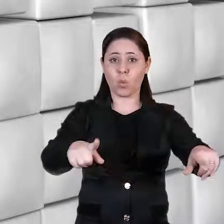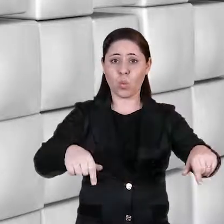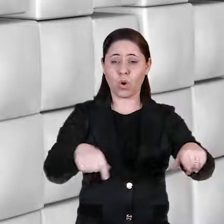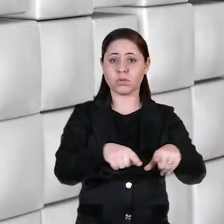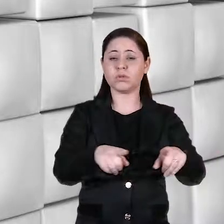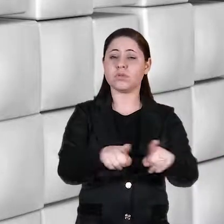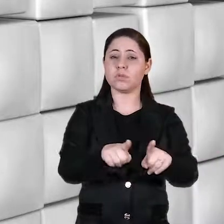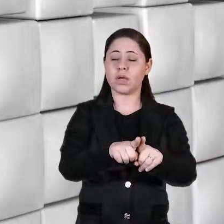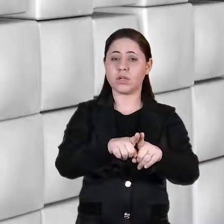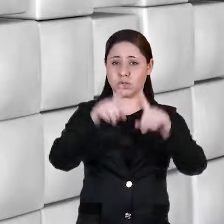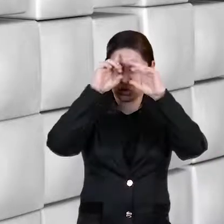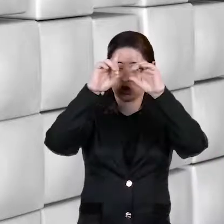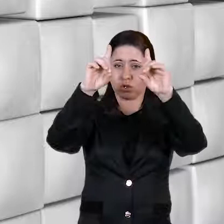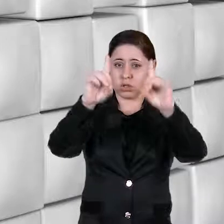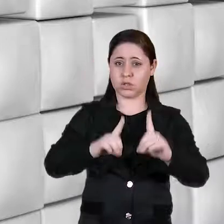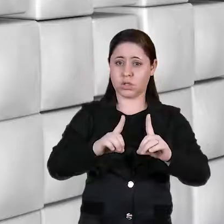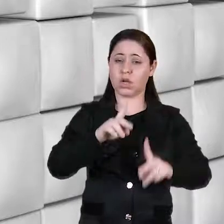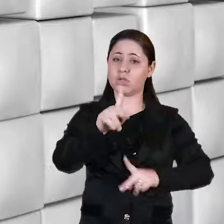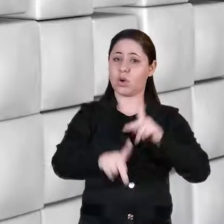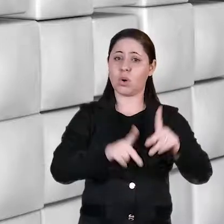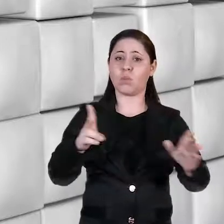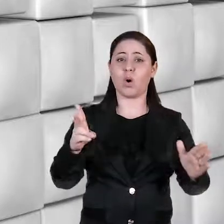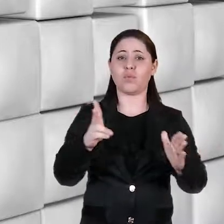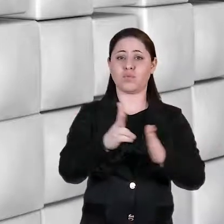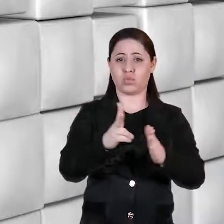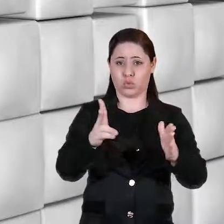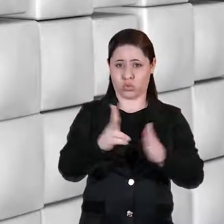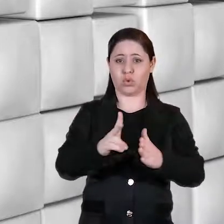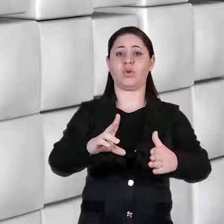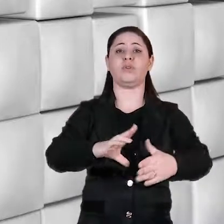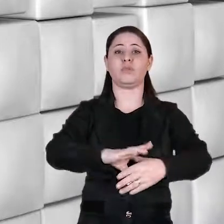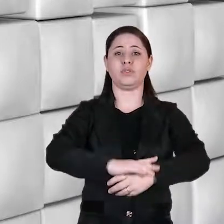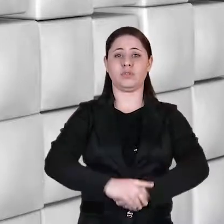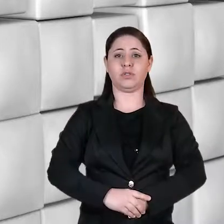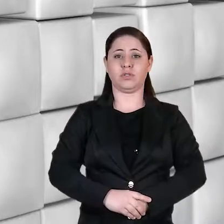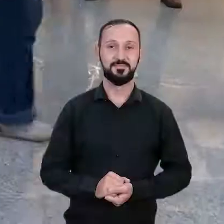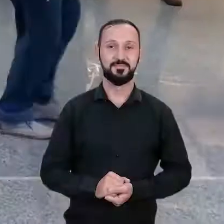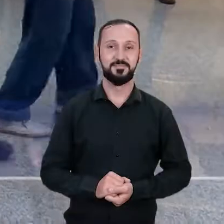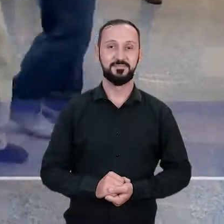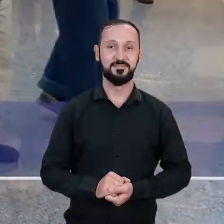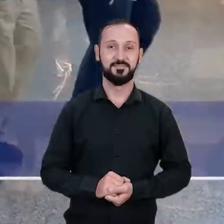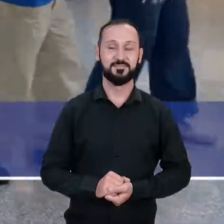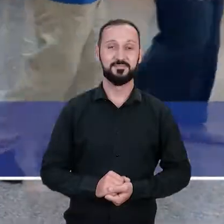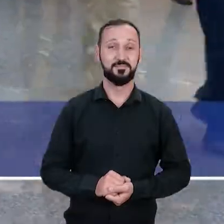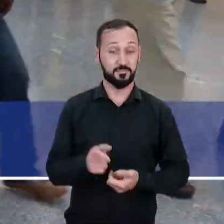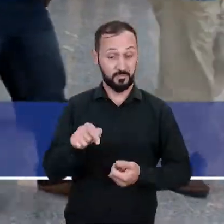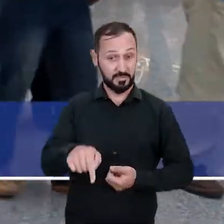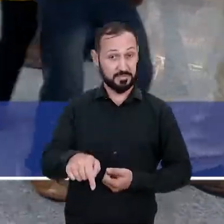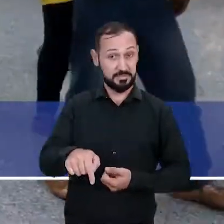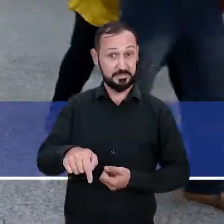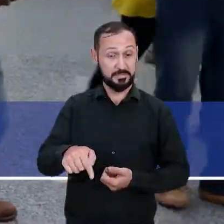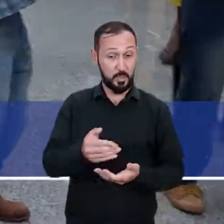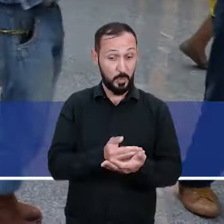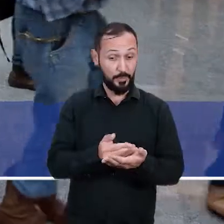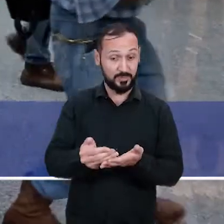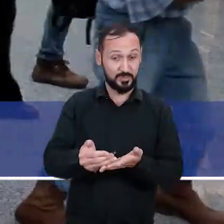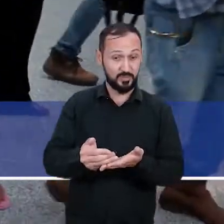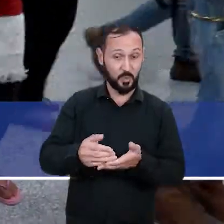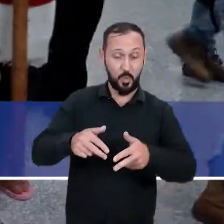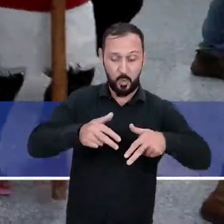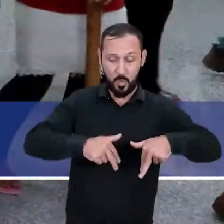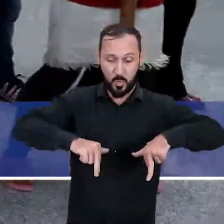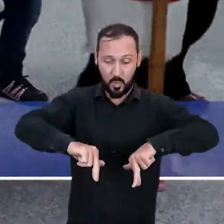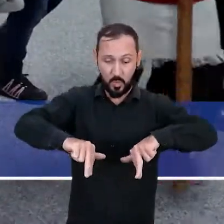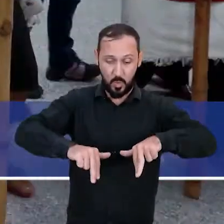desenvolver esses locais e dar mais dignidade a essas pessoas. Foi assim, com as bênçãos trazidas pela dança